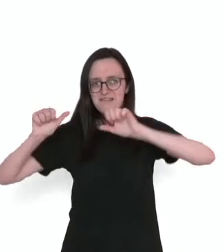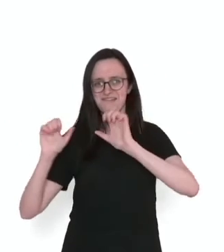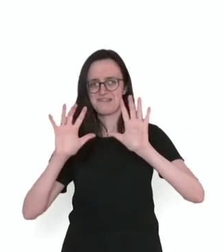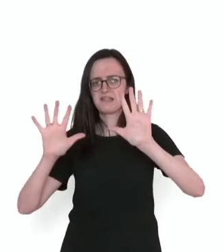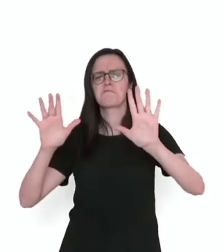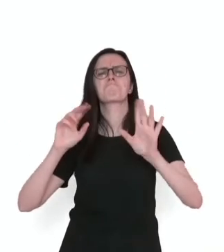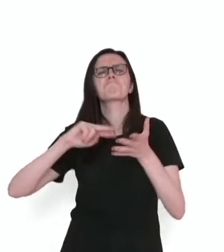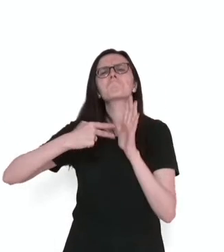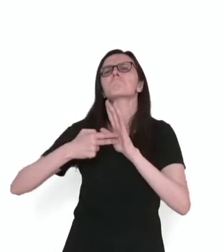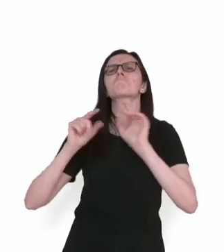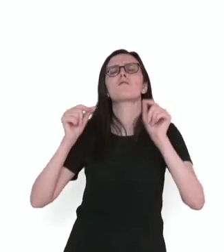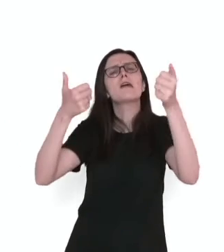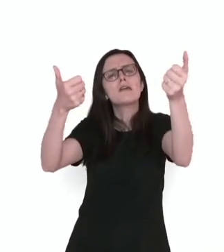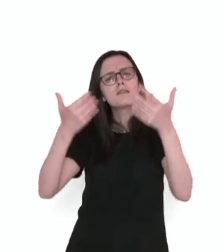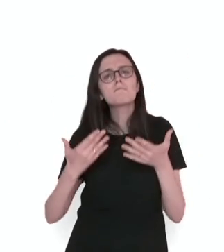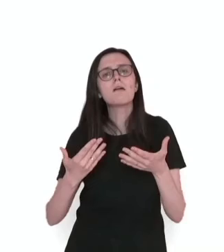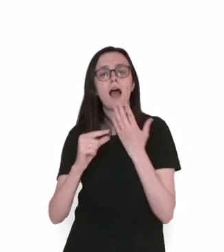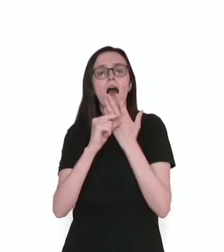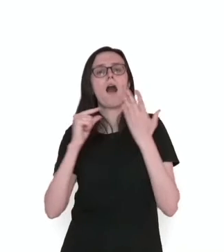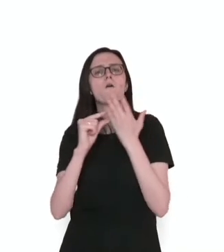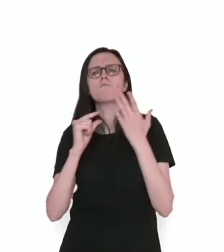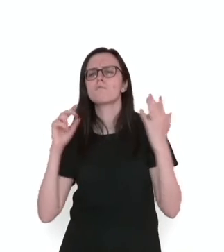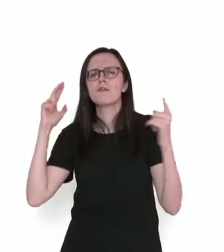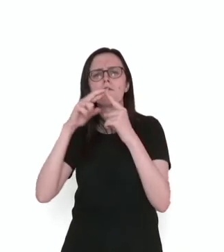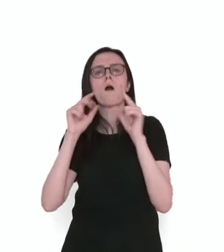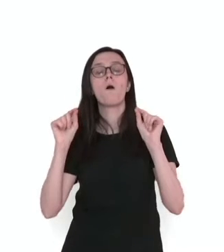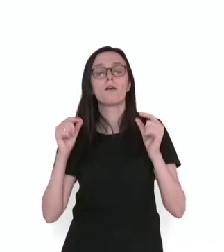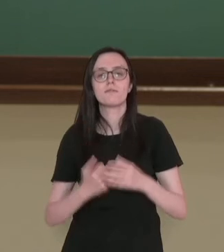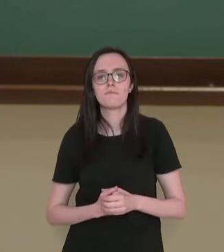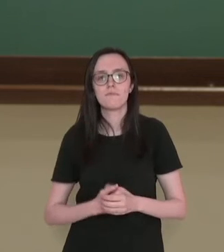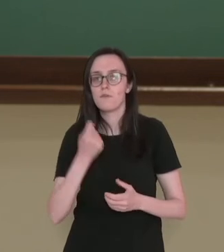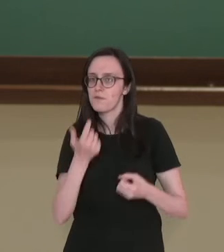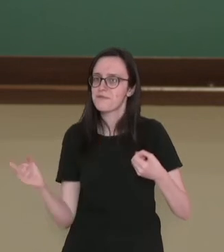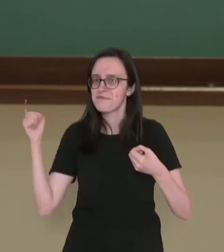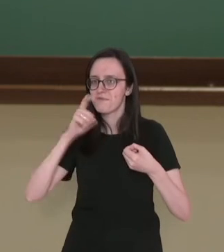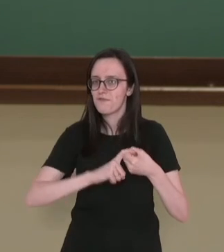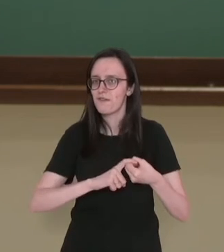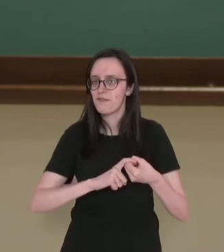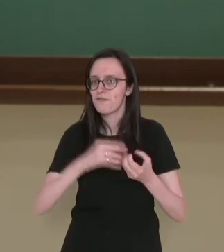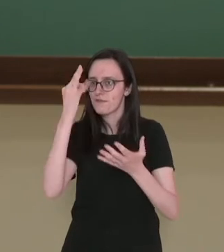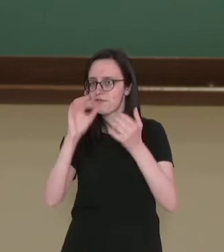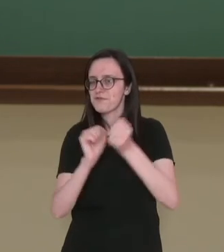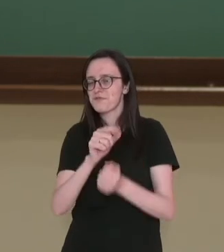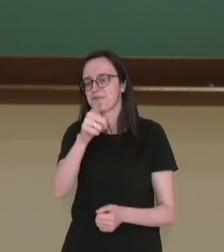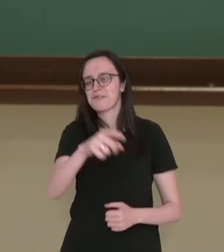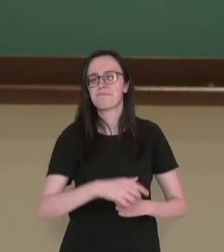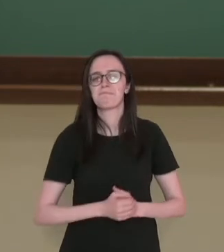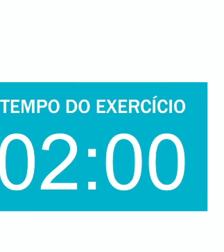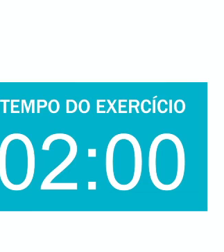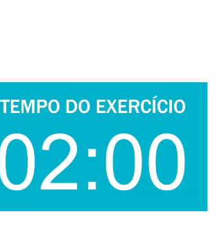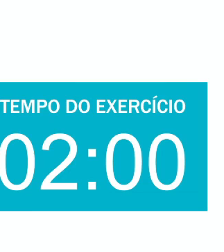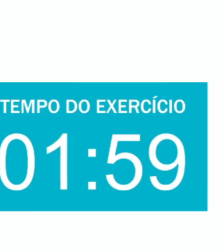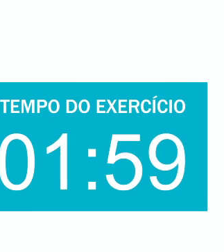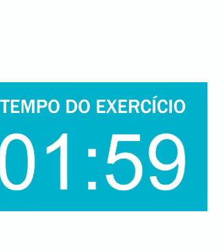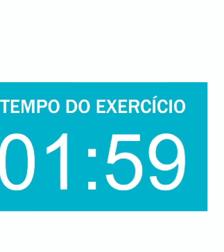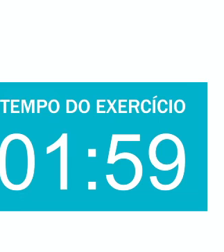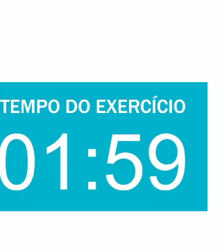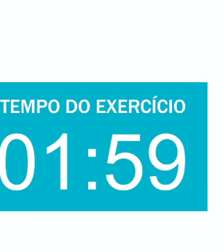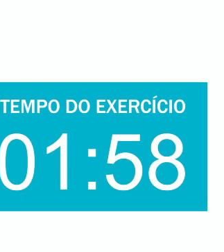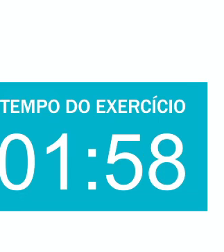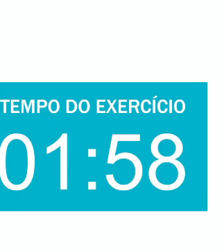Explique ao que o autor faz referência. Já volto, gabaritar contigo.